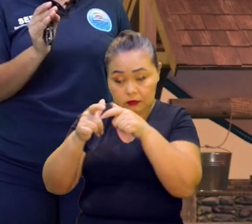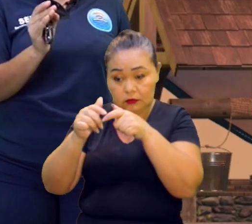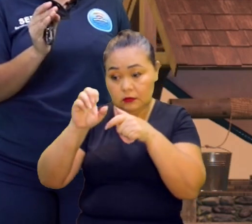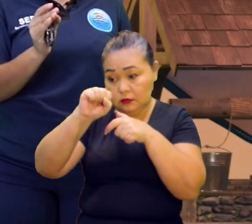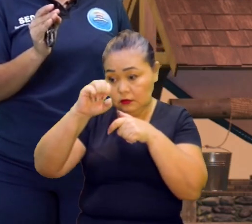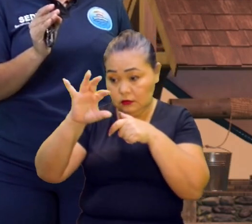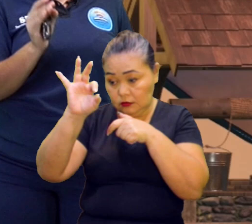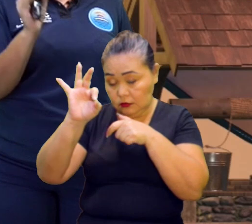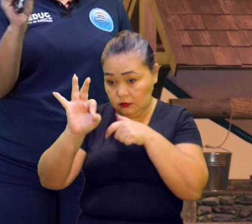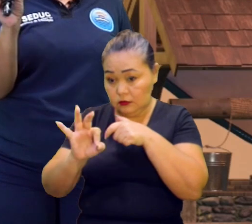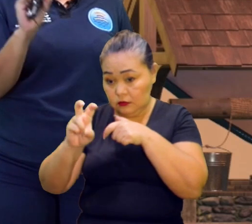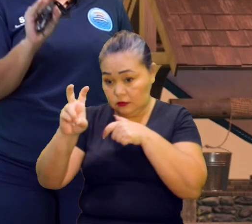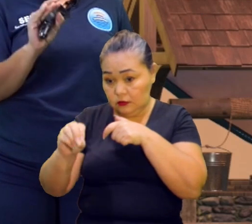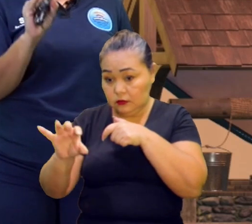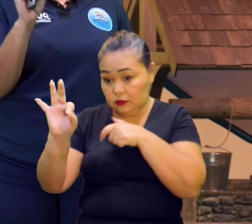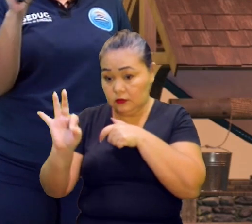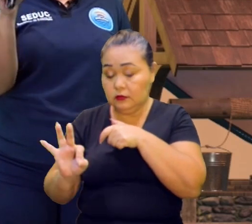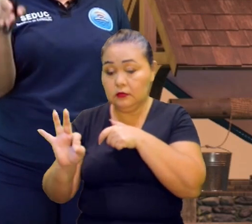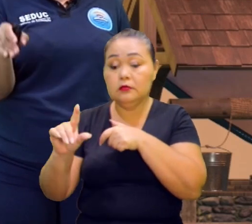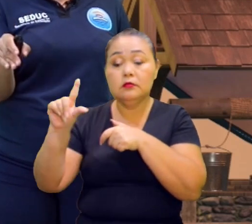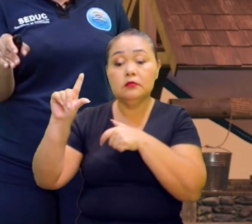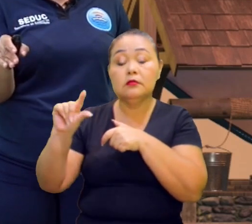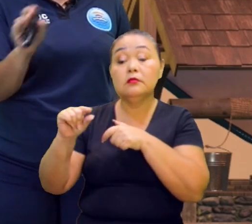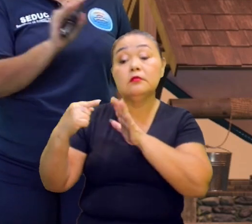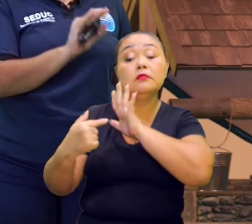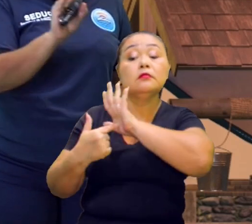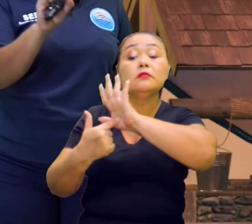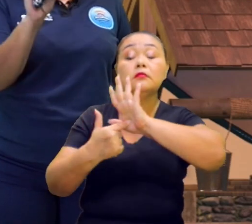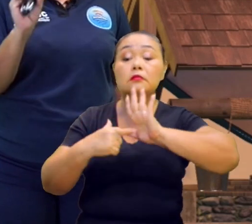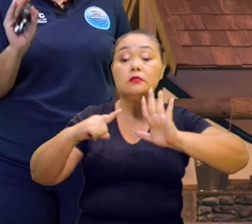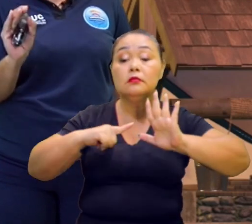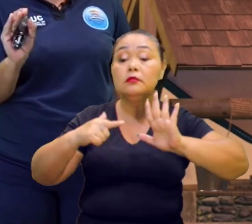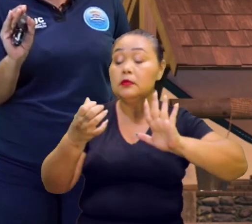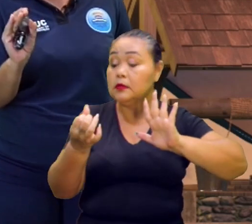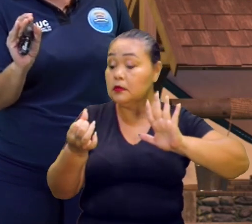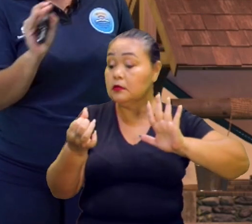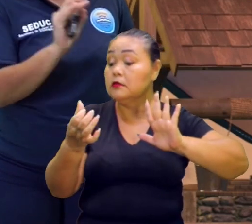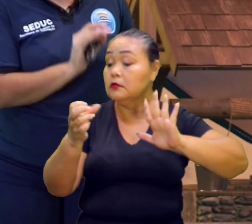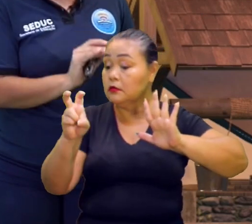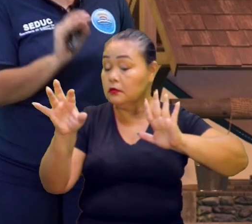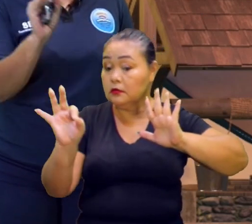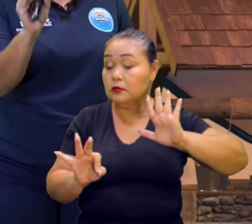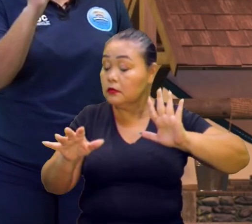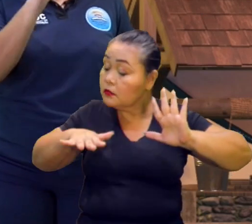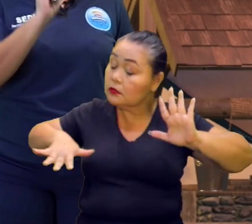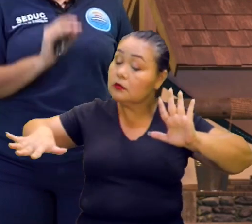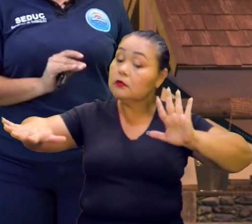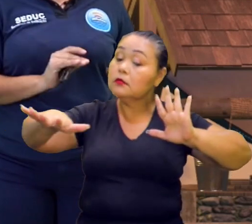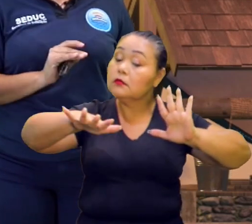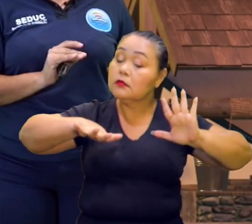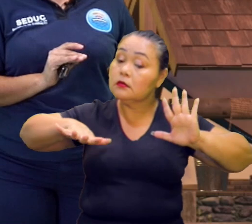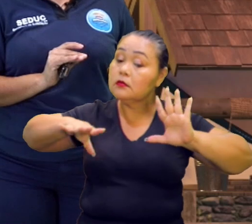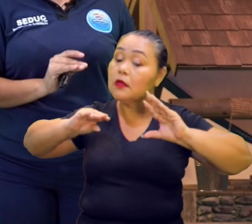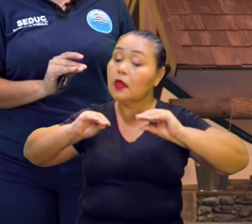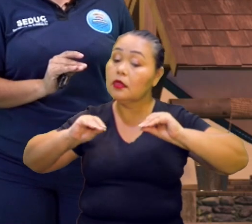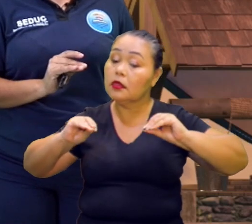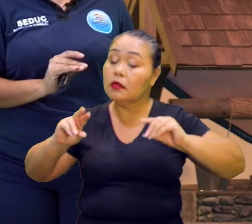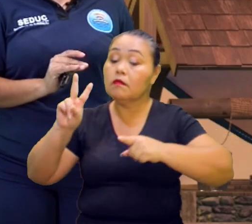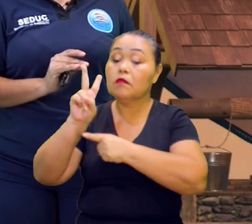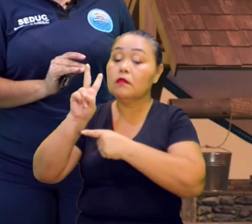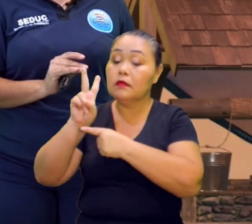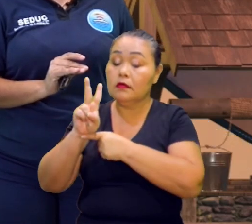para 50%, você tiver aí a presença de 65% de áreas com unidade de